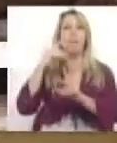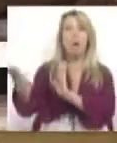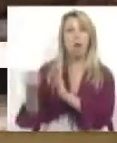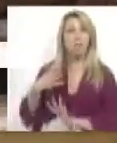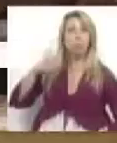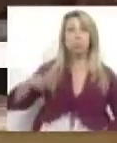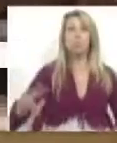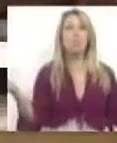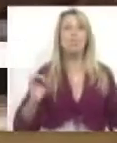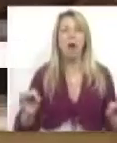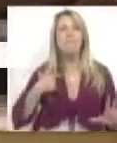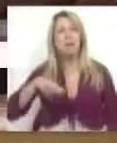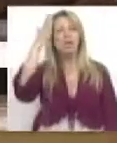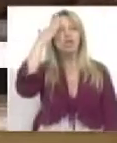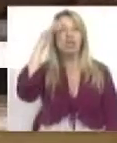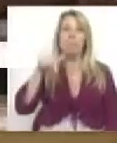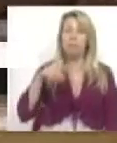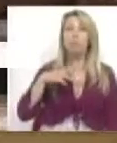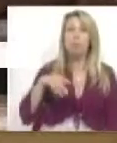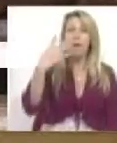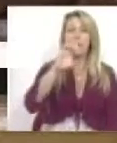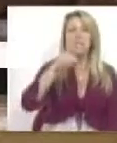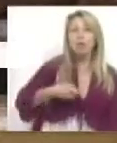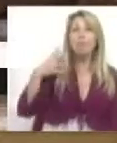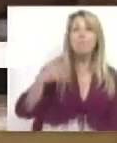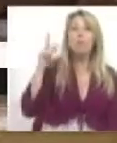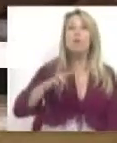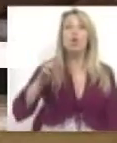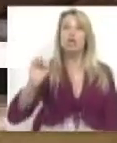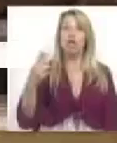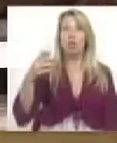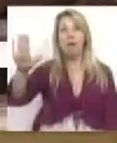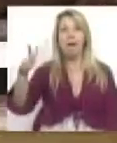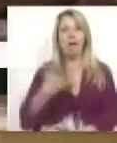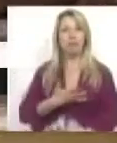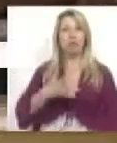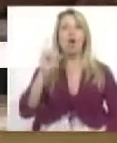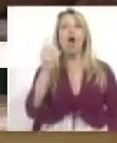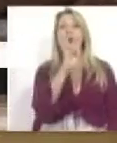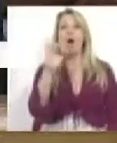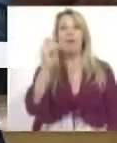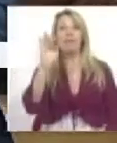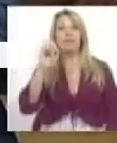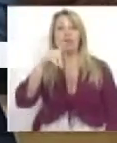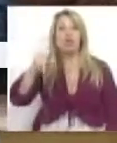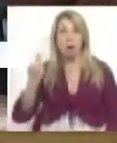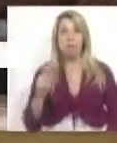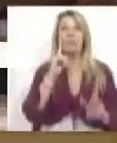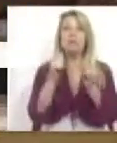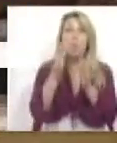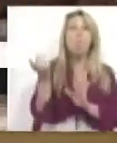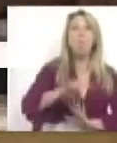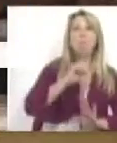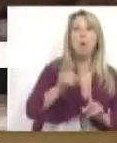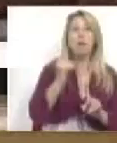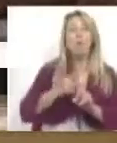tenham 69 mil milhões de euros em offshores e que todos os anos o valor da fuga aos impostos chega aos